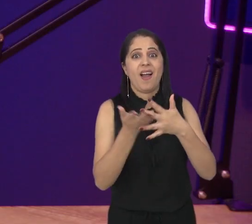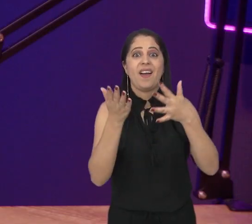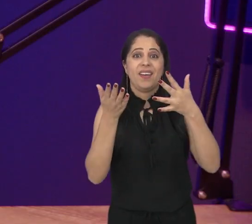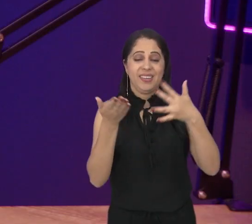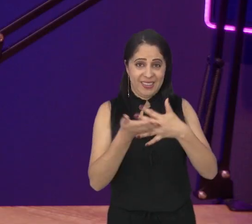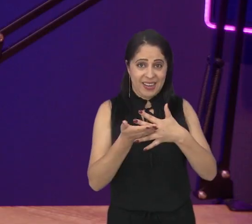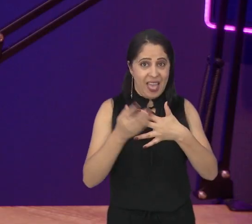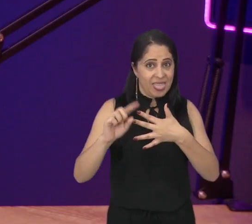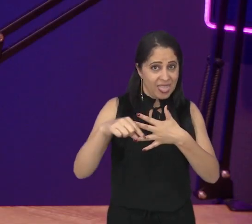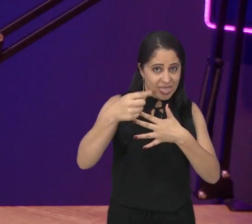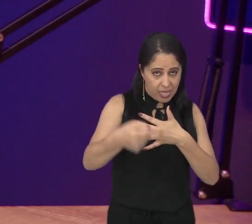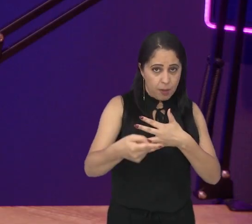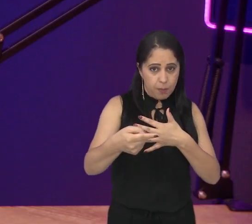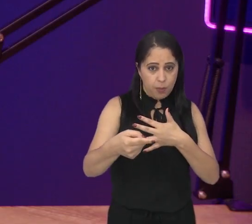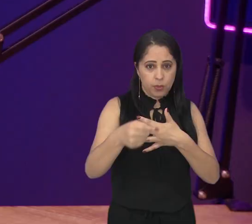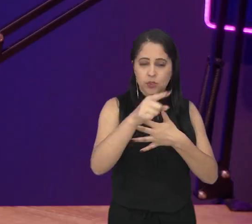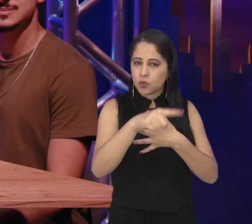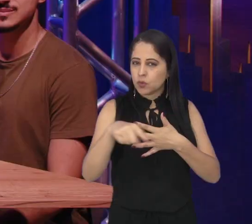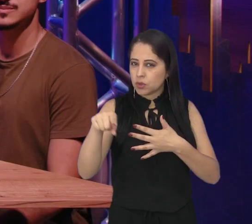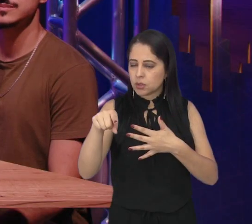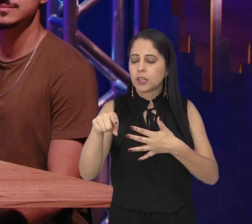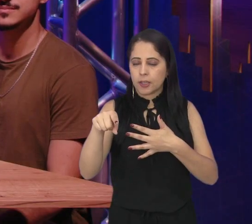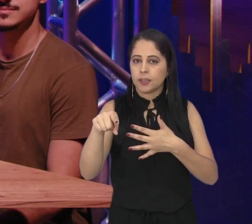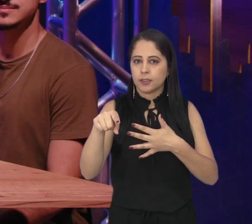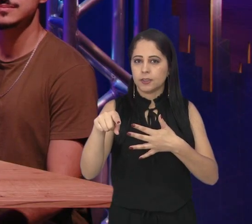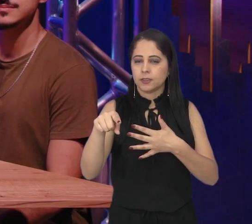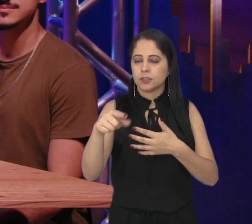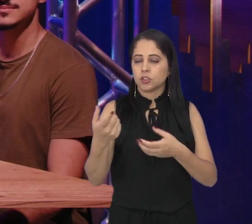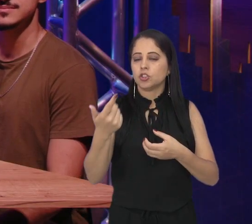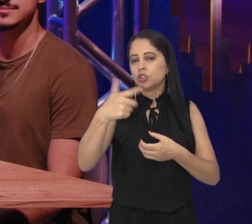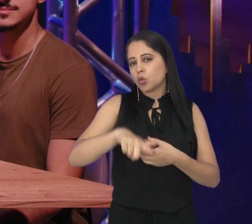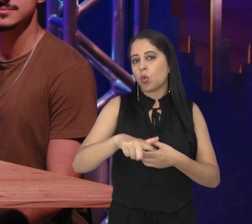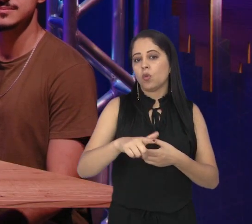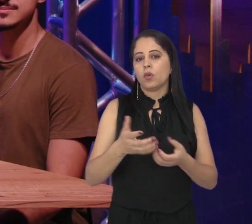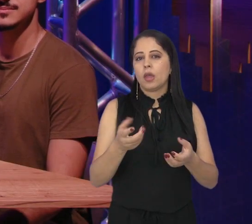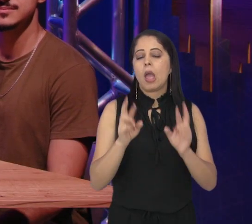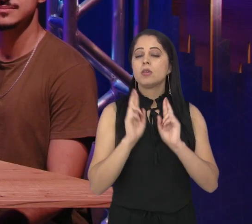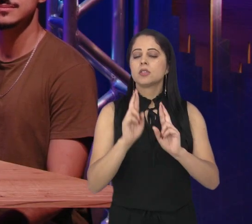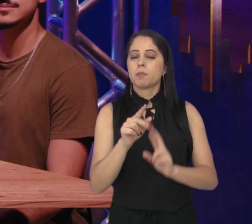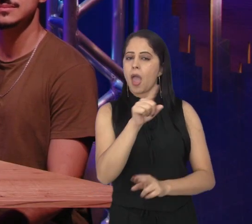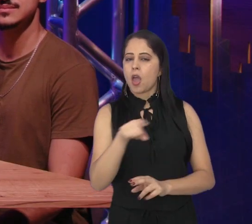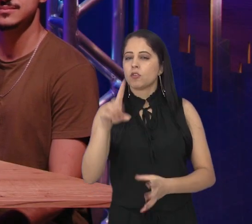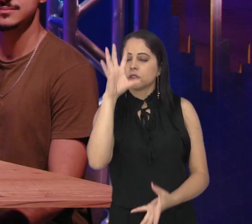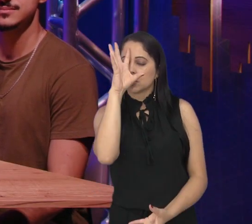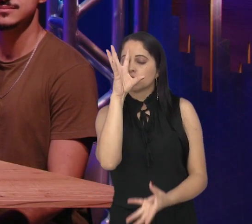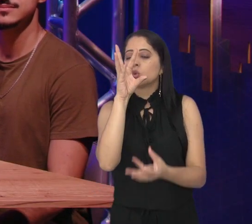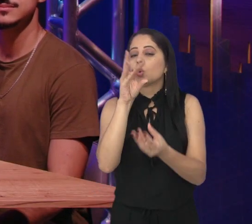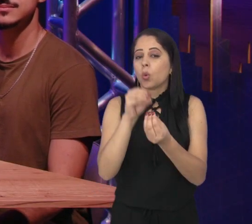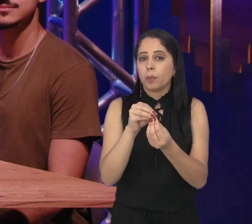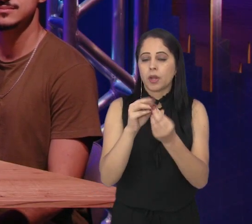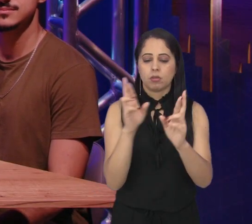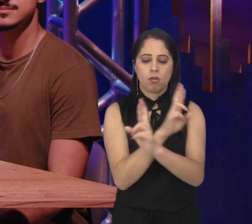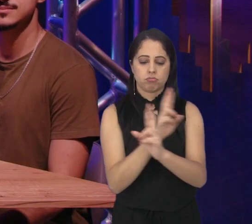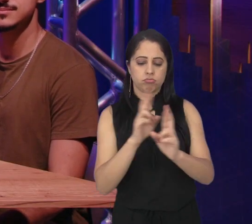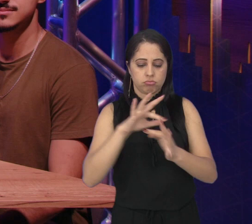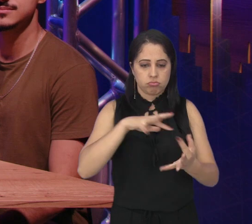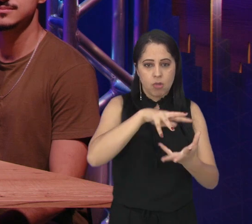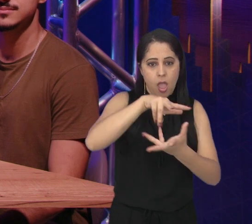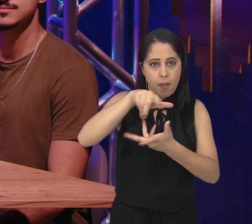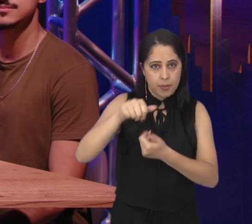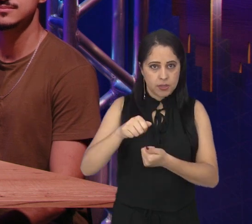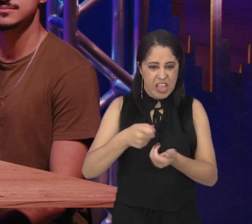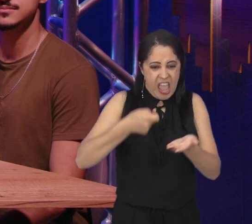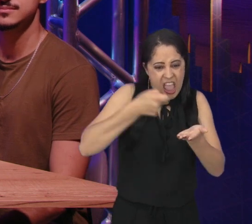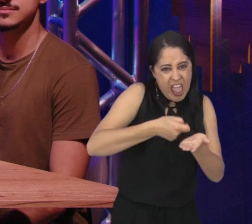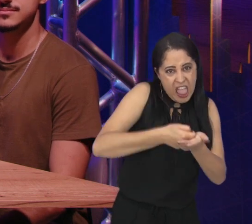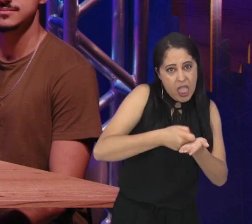tem muita coisa para falar, né, Samu? Mas a gente espera que vocês tenham entendido um pouquinho, né, dessas políticas, né, dessa forma de fazer política internacional, seja